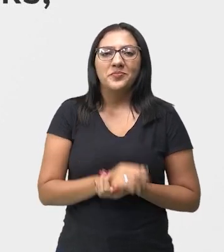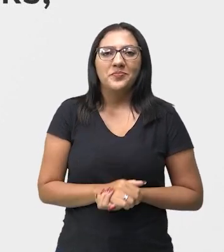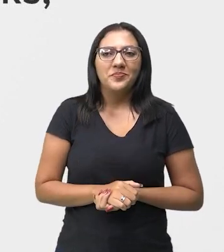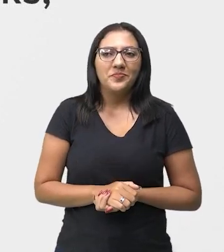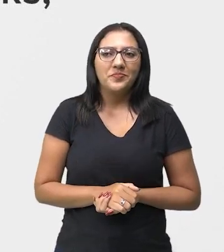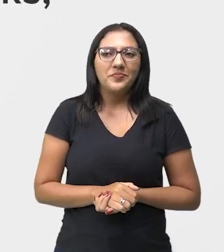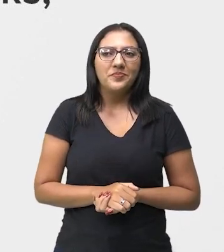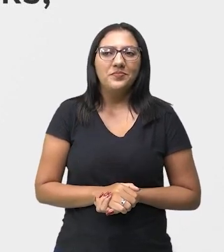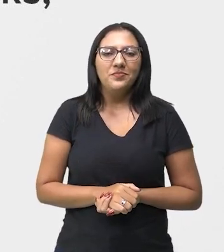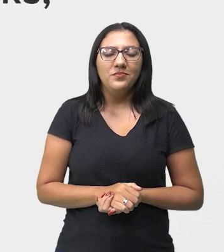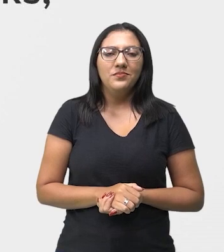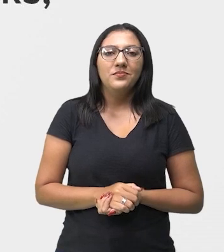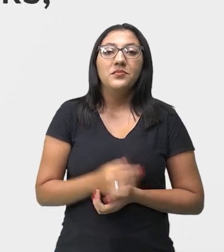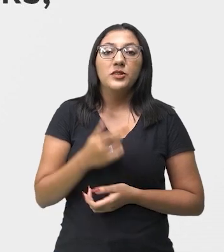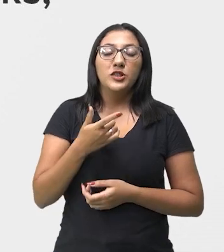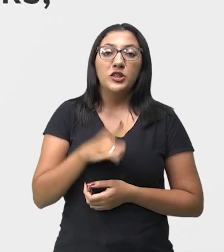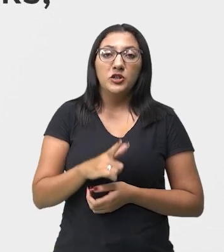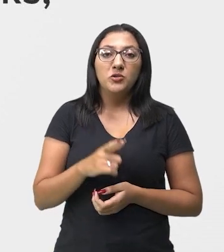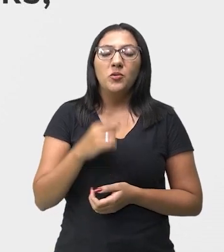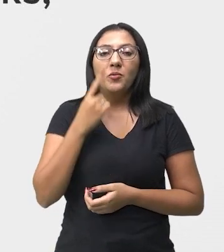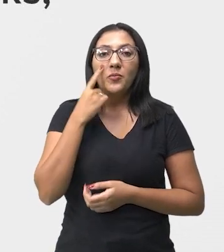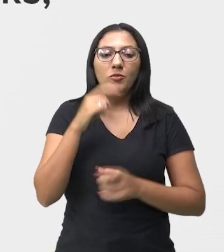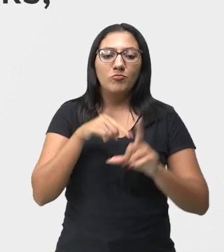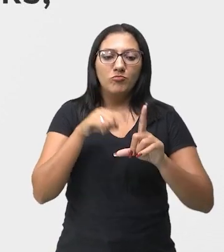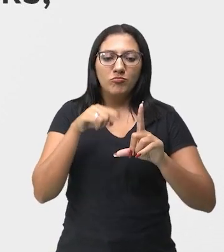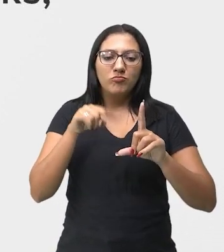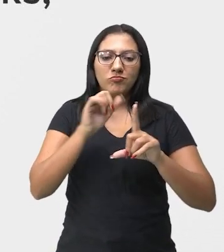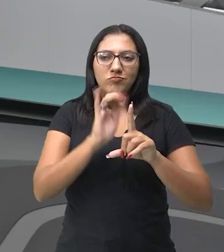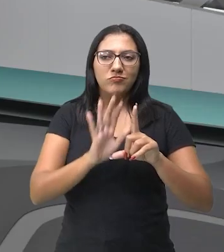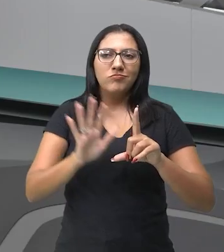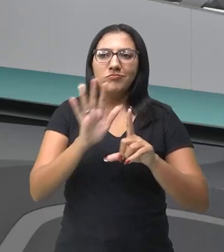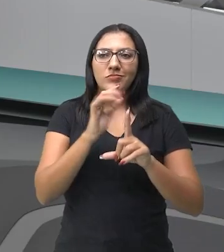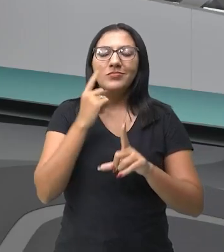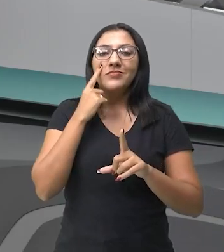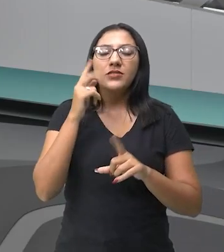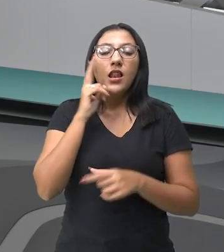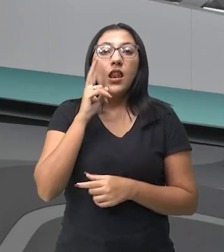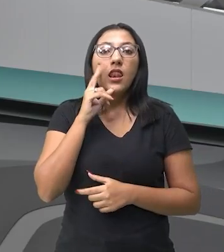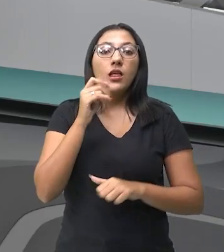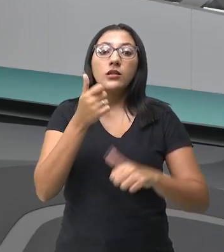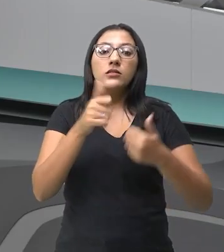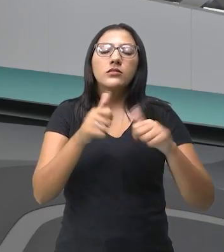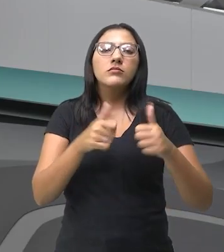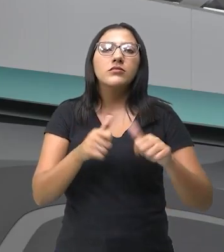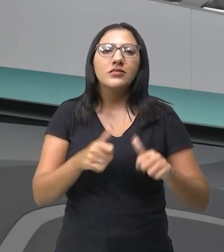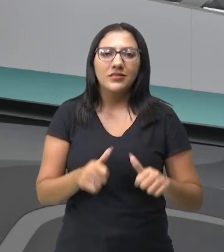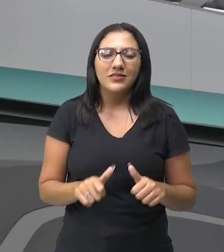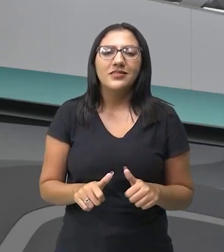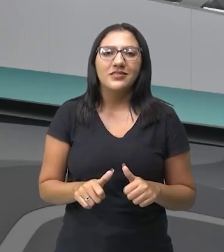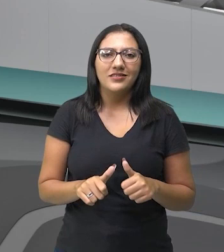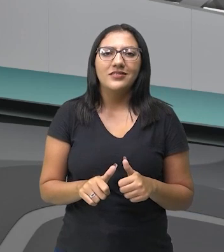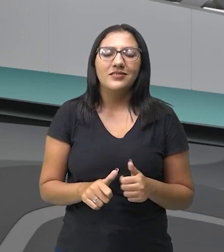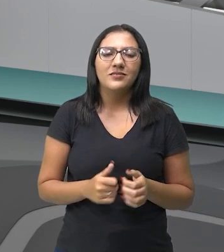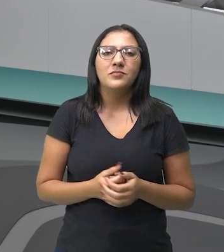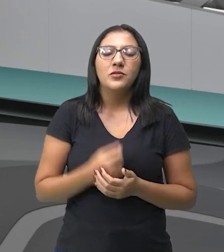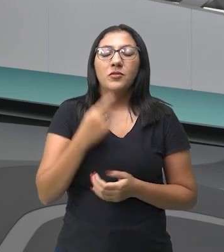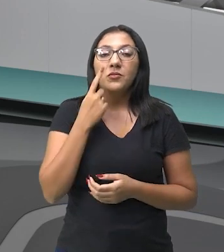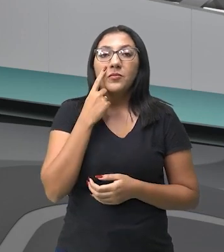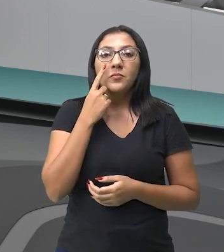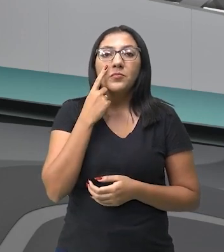quando começamos a falar sobre infográfico. Coloca na tela, por favor, vamos lá? Ele está aqui, né?